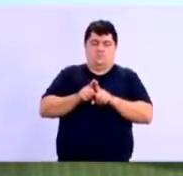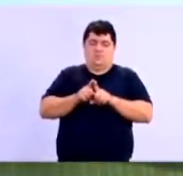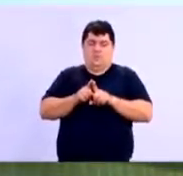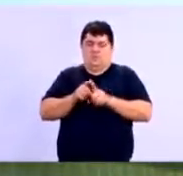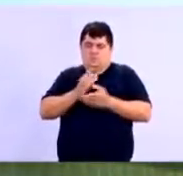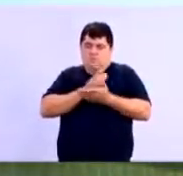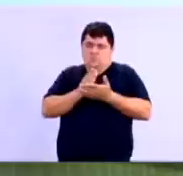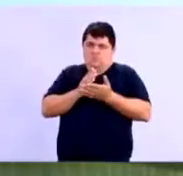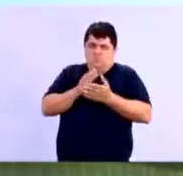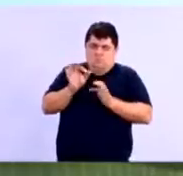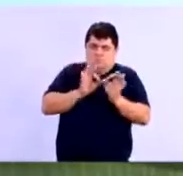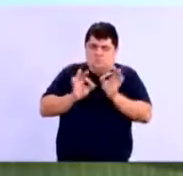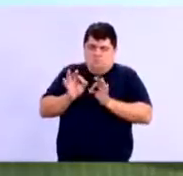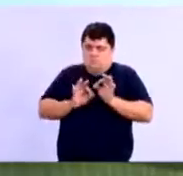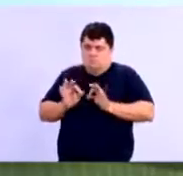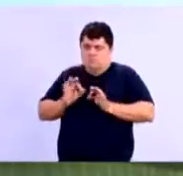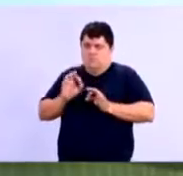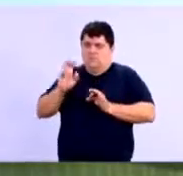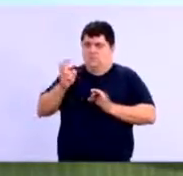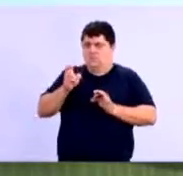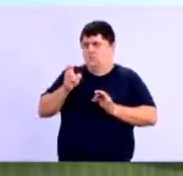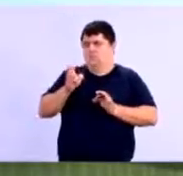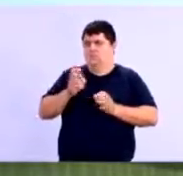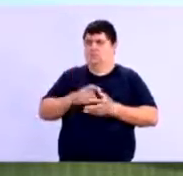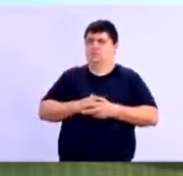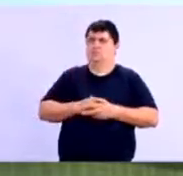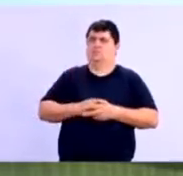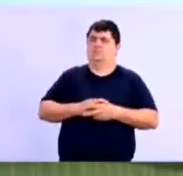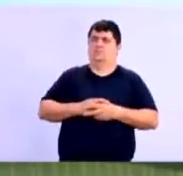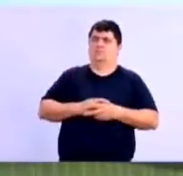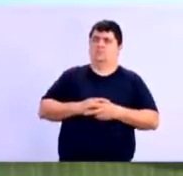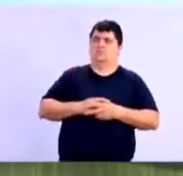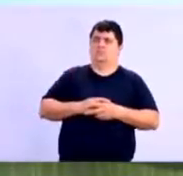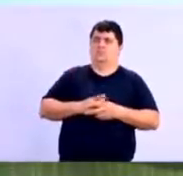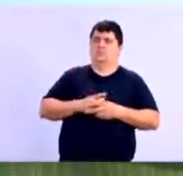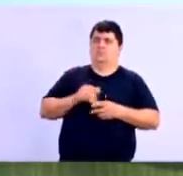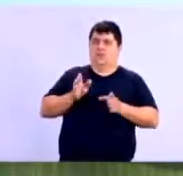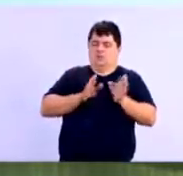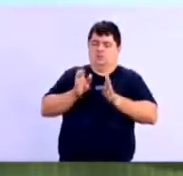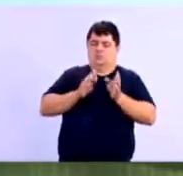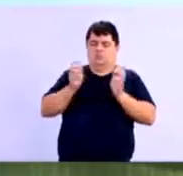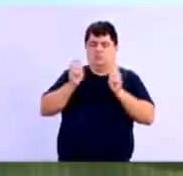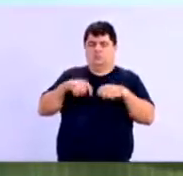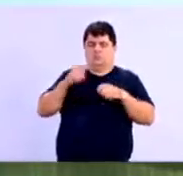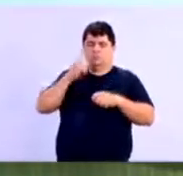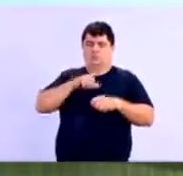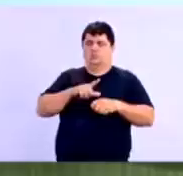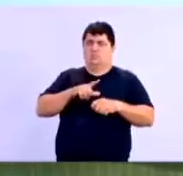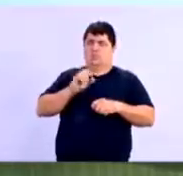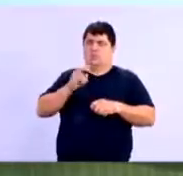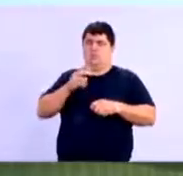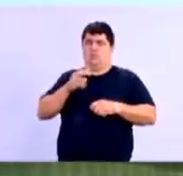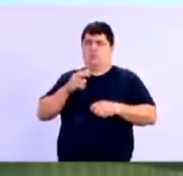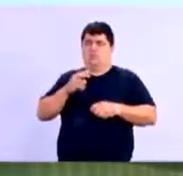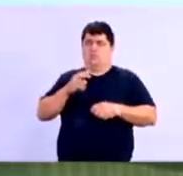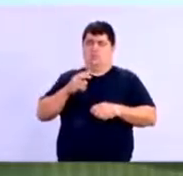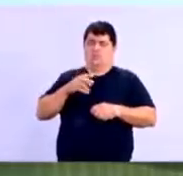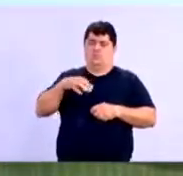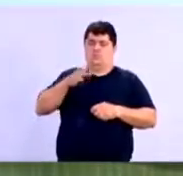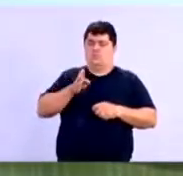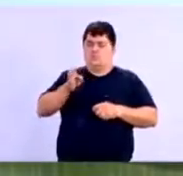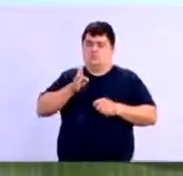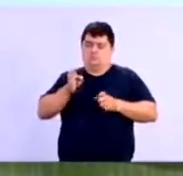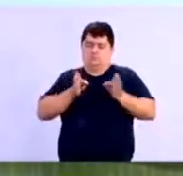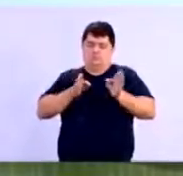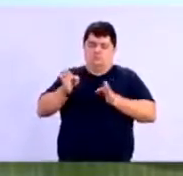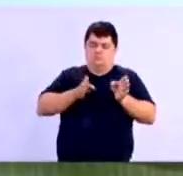girar 5 vezes. Multiplico 5 por 2, chego no 10%. Então, esses dois caminhos que a gente tem na empresa. Ou eu ganho pela margem, ou eu ganho